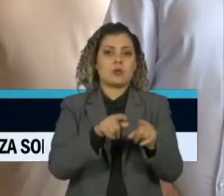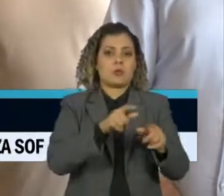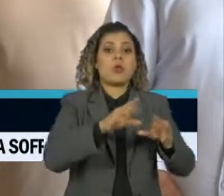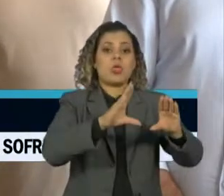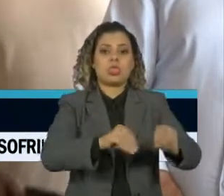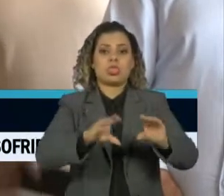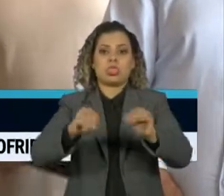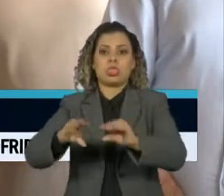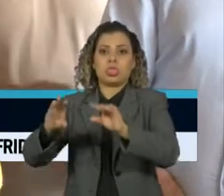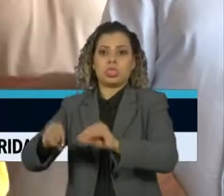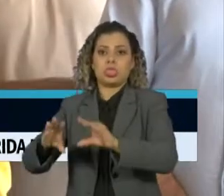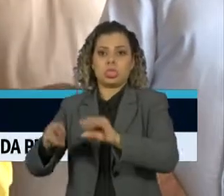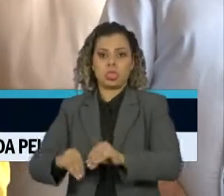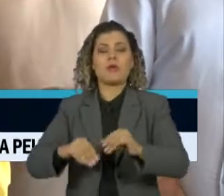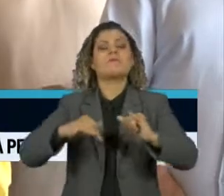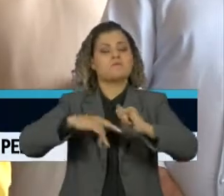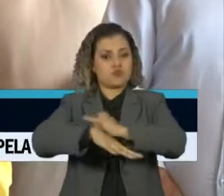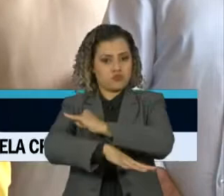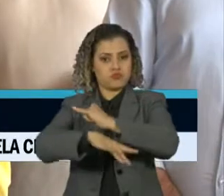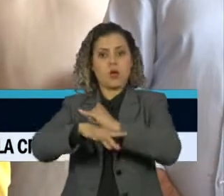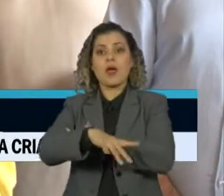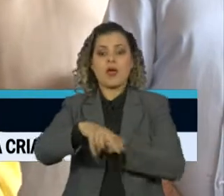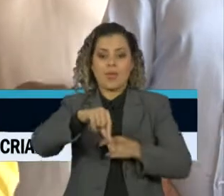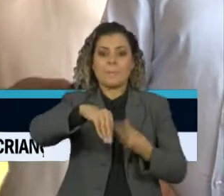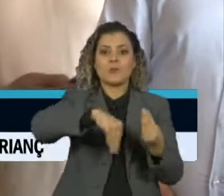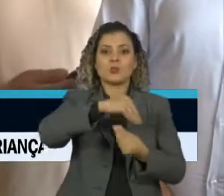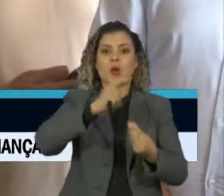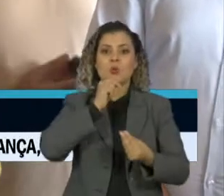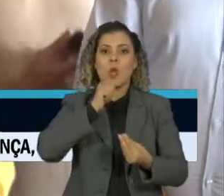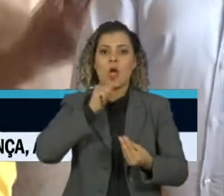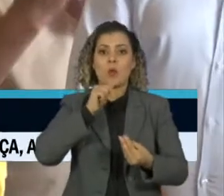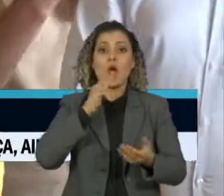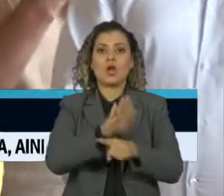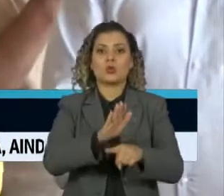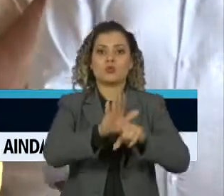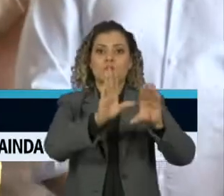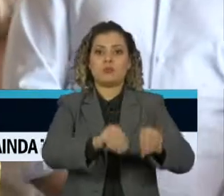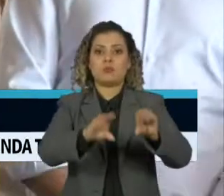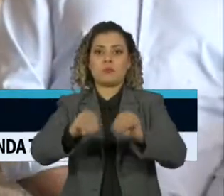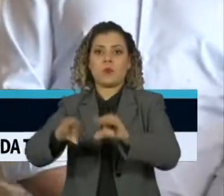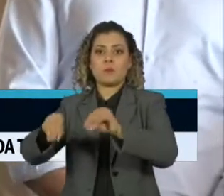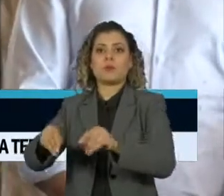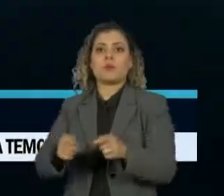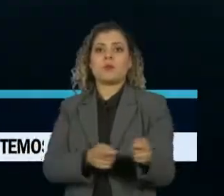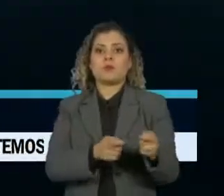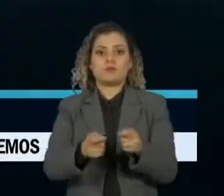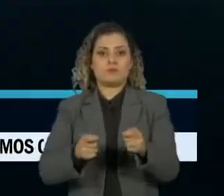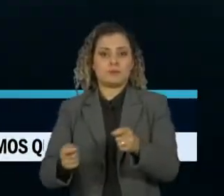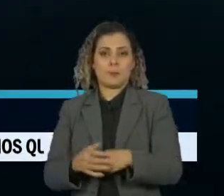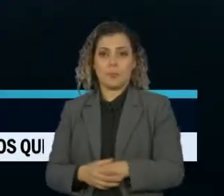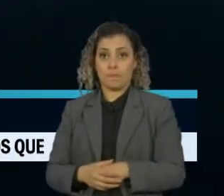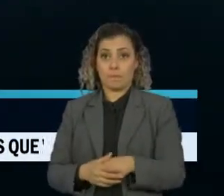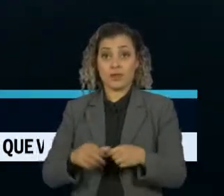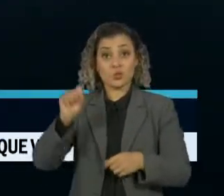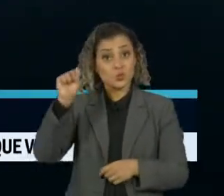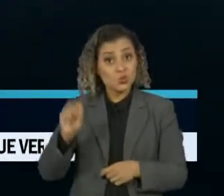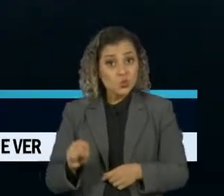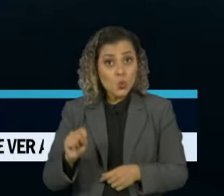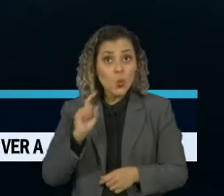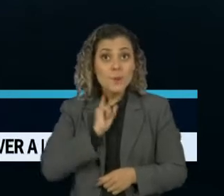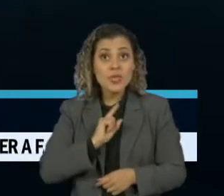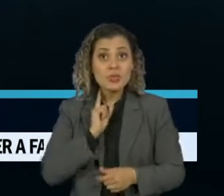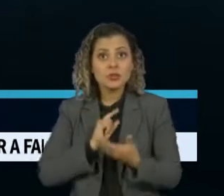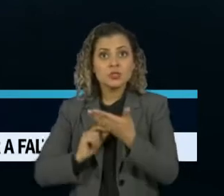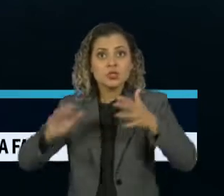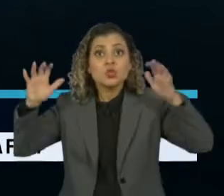retardante também nas aeronaves oficiais e também o manejo do fogo de maneira adequada já no sul de minas